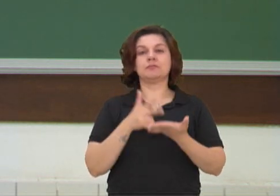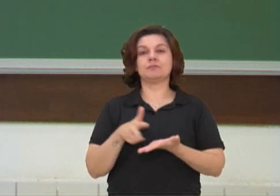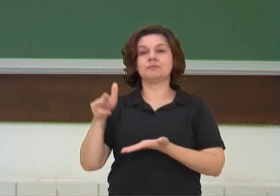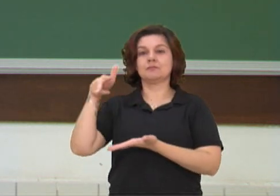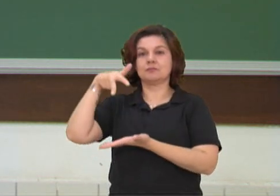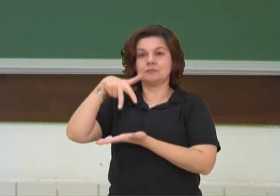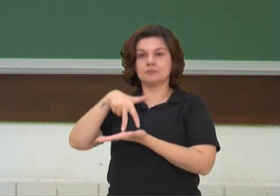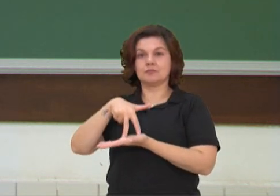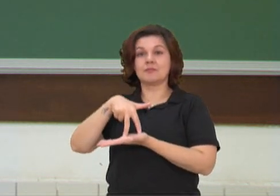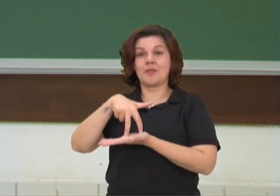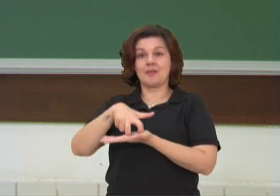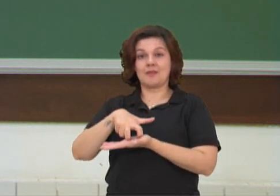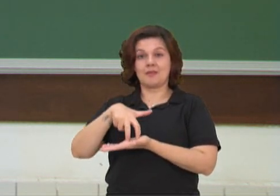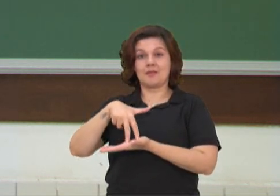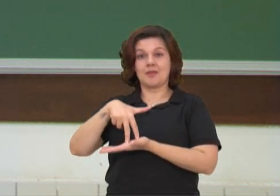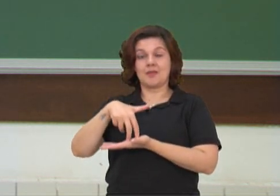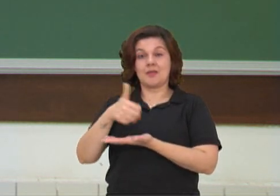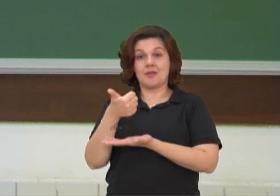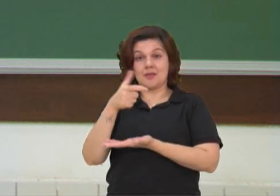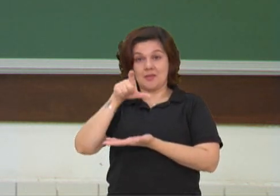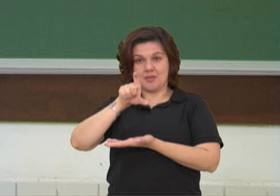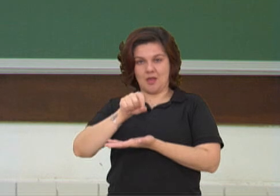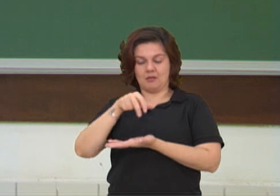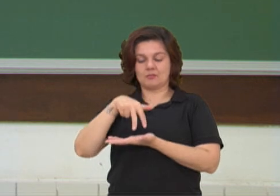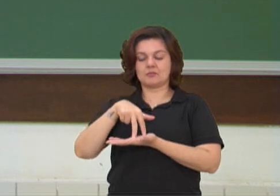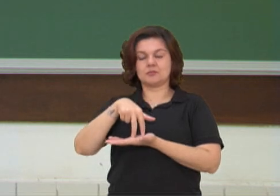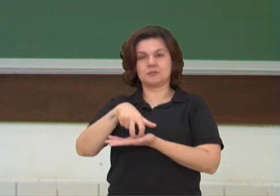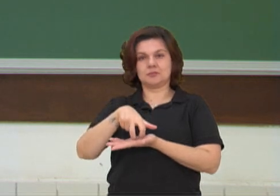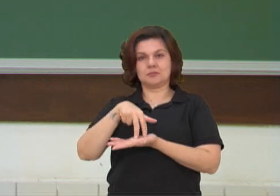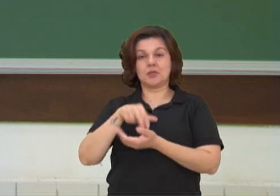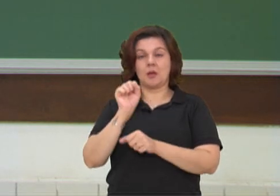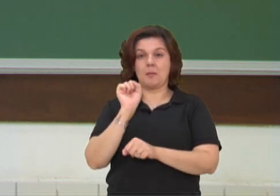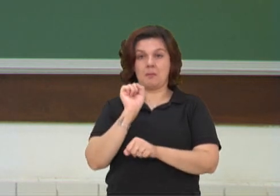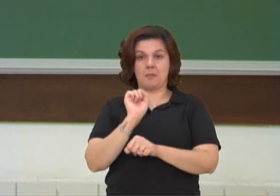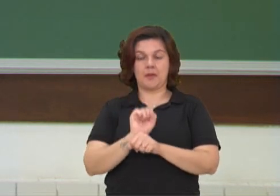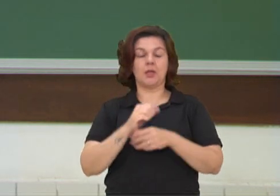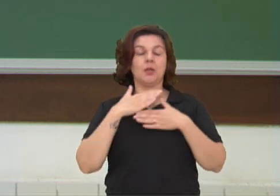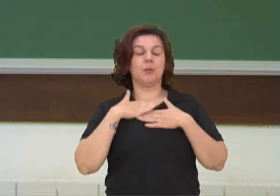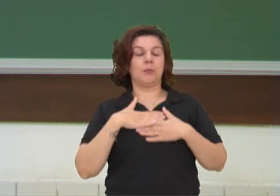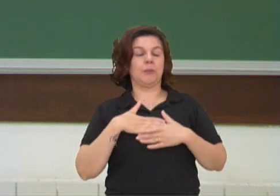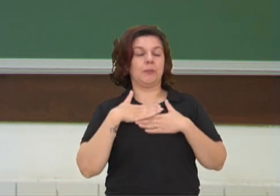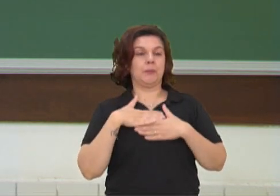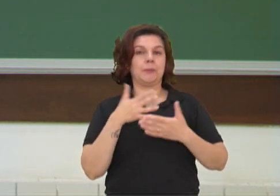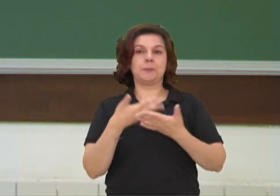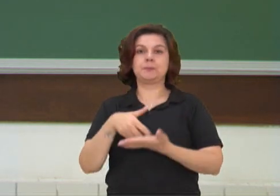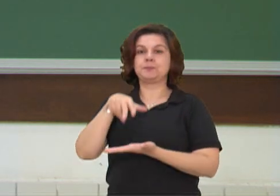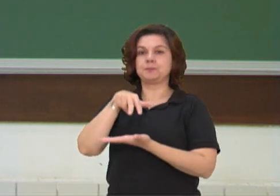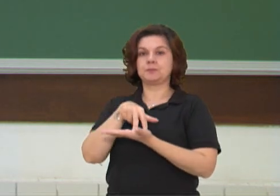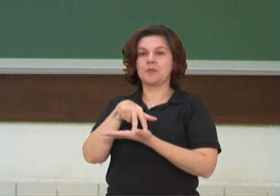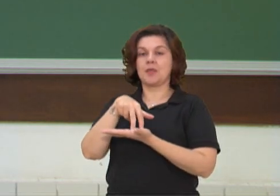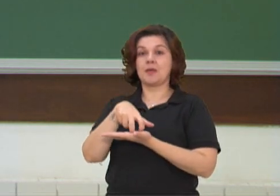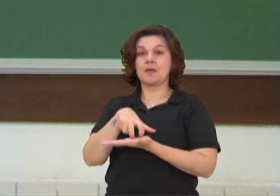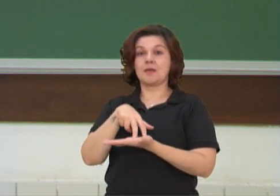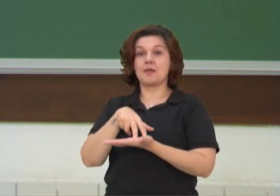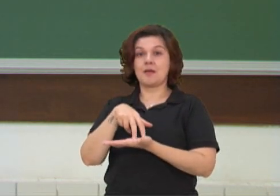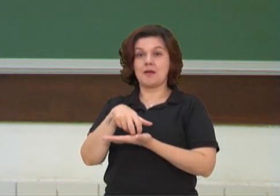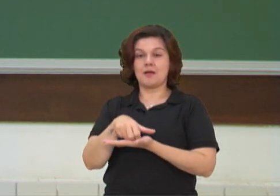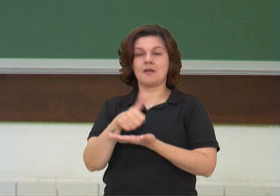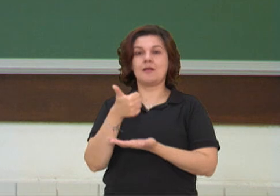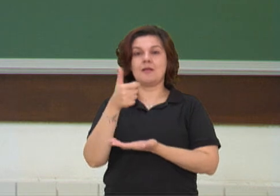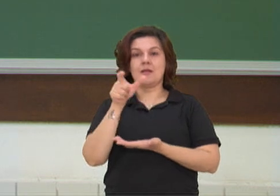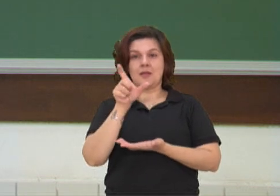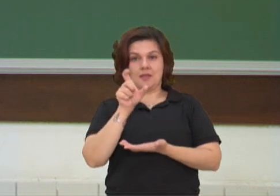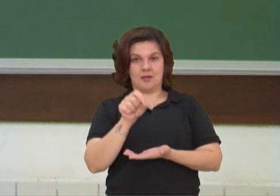vamos fazer mais 10 vezes, certo? Quando vocês terminarem essas 10 vezes, descansem ali mais um pouquinho e depois voltem e façam ali mais 10